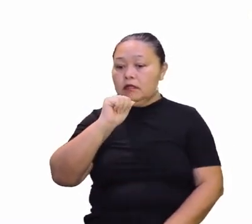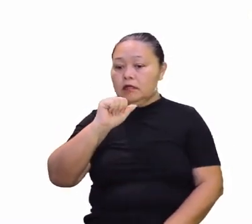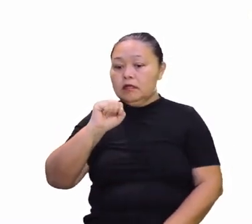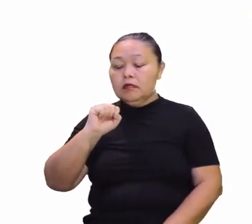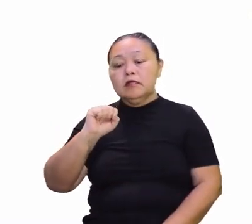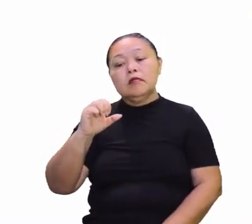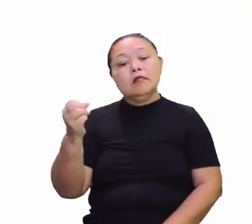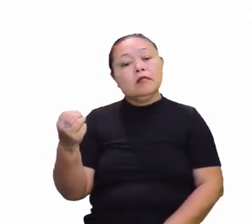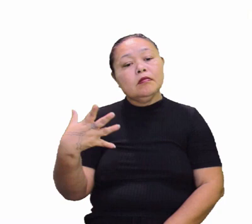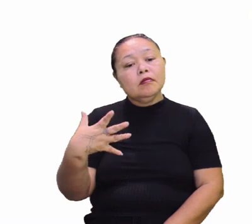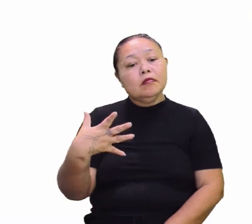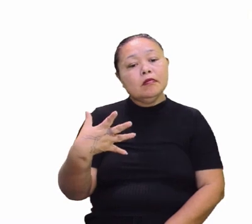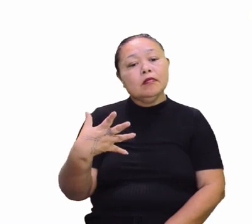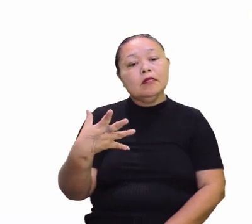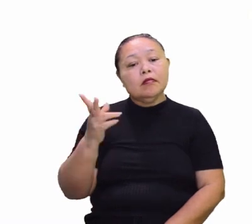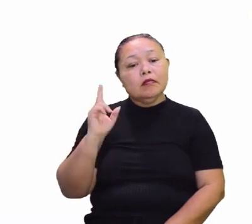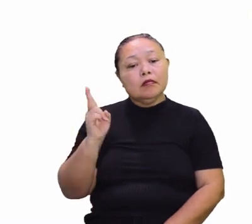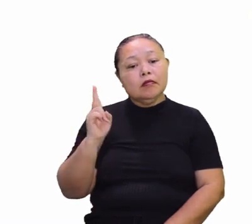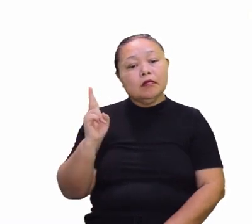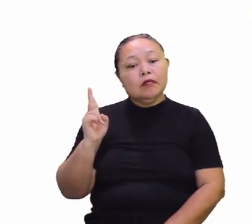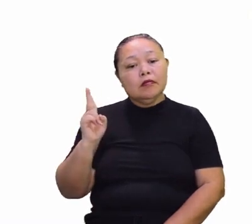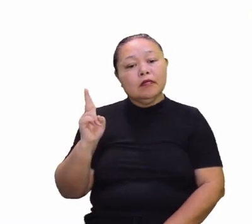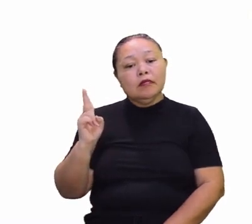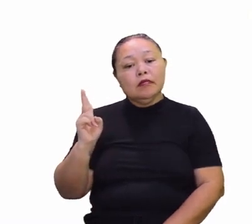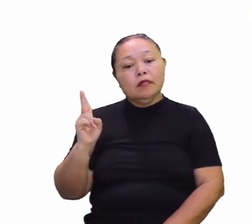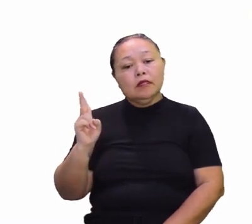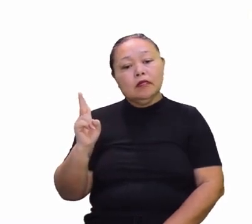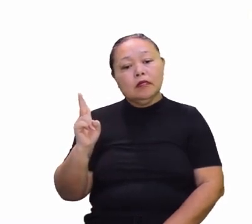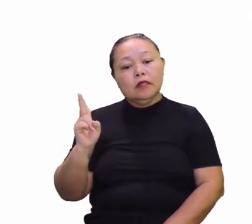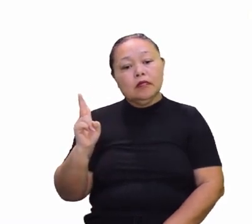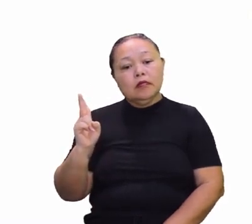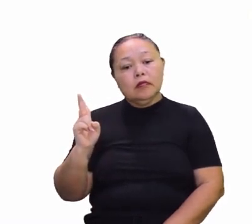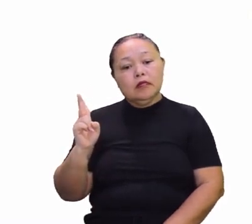Inclusive, eu falo, opa, vou mudar a cor, né? Já está verde, né?